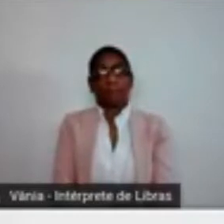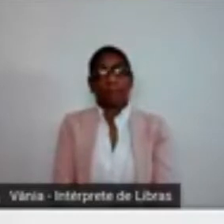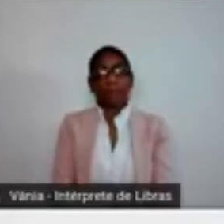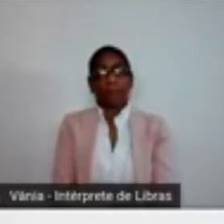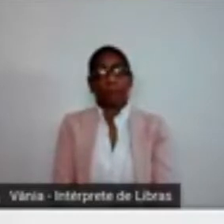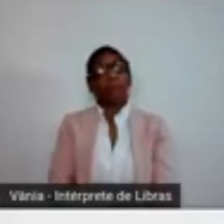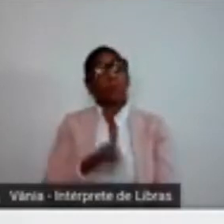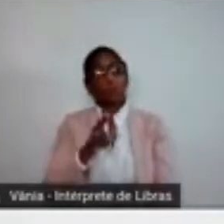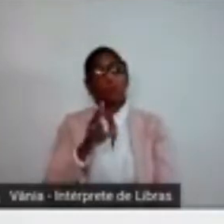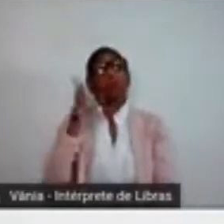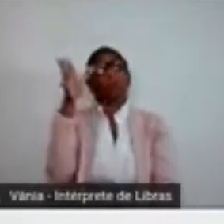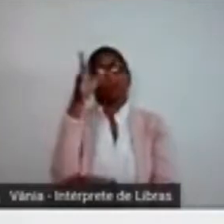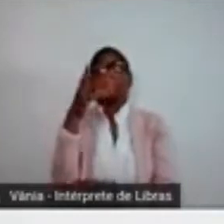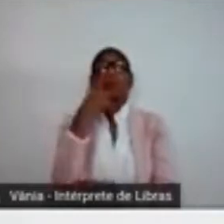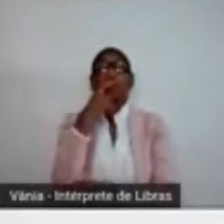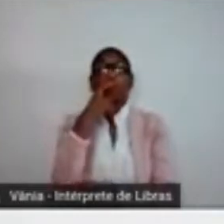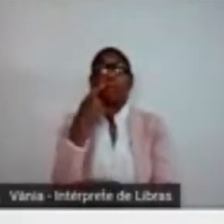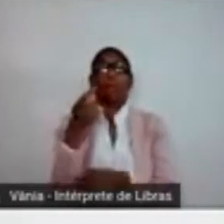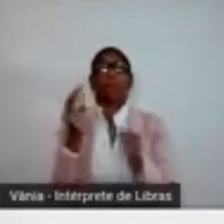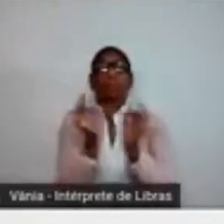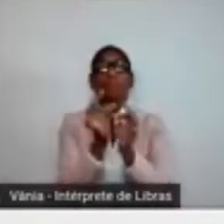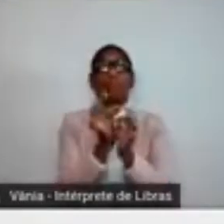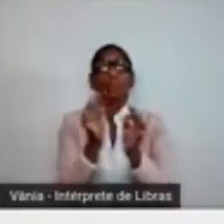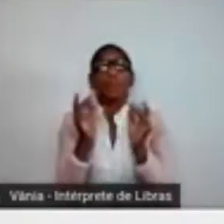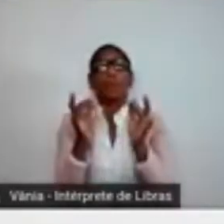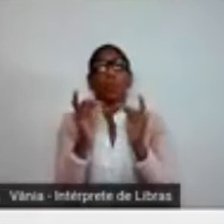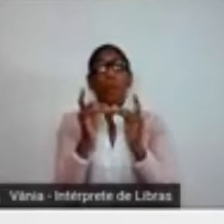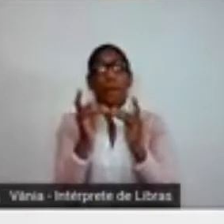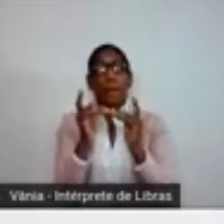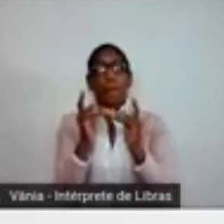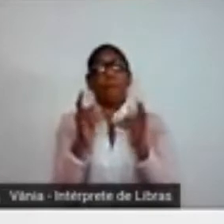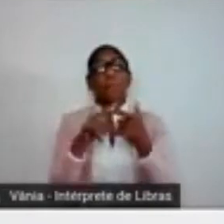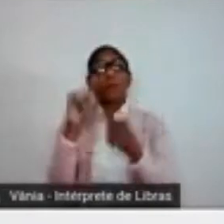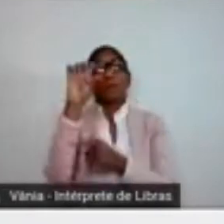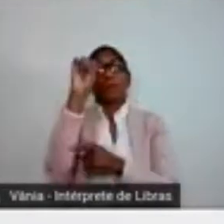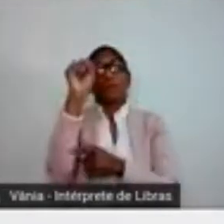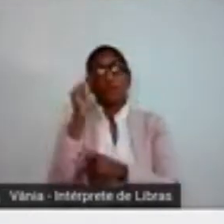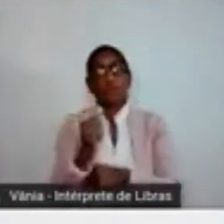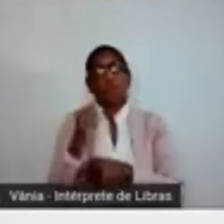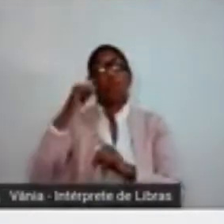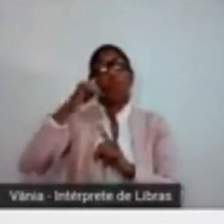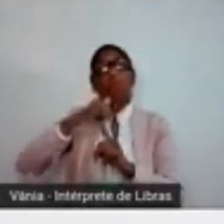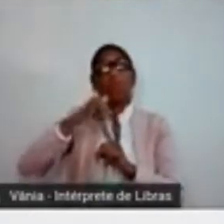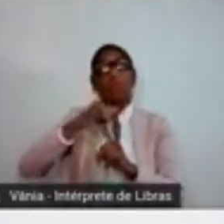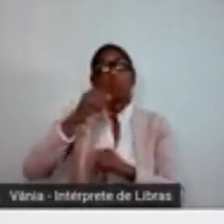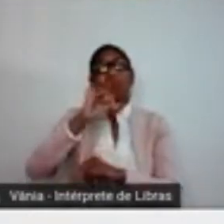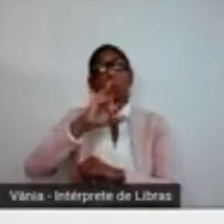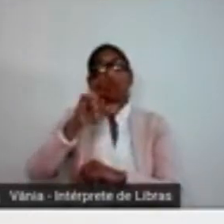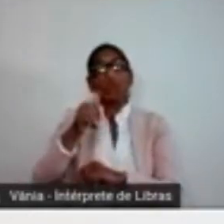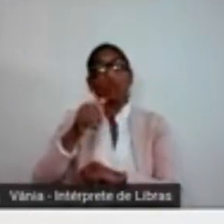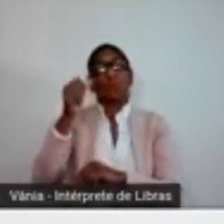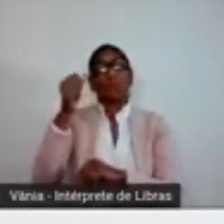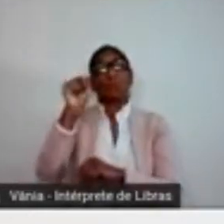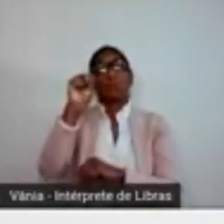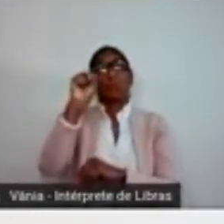mantidos na bandeira vermelha Taquara, Guaíba, Santo Ângelo, Cruz Alta, Ijuí, Santa Rosa e Passo Fundo. Outras regiões estavam já em